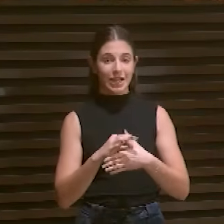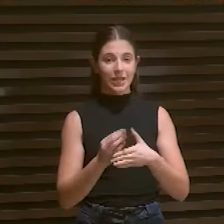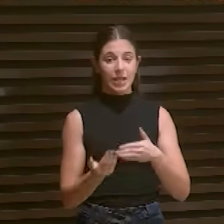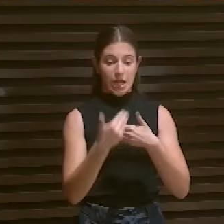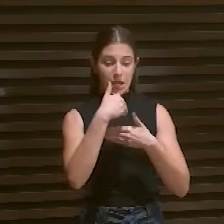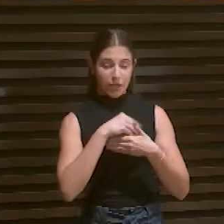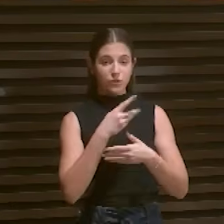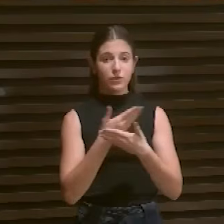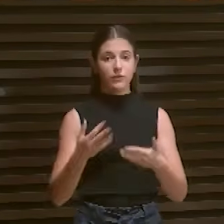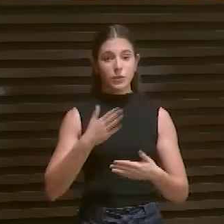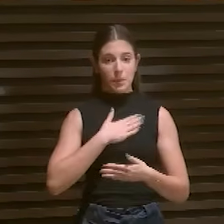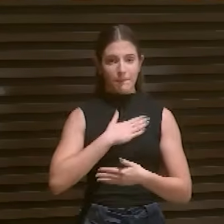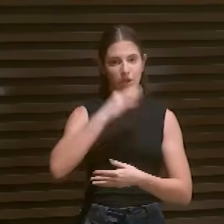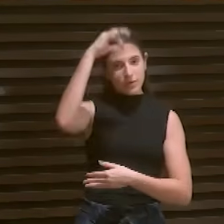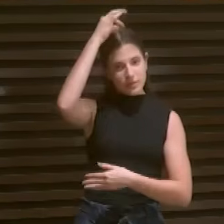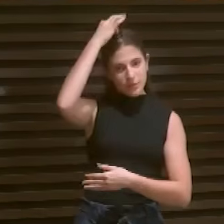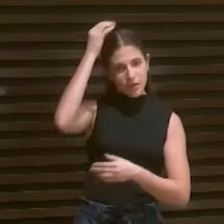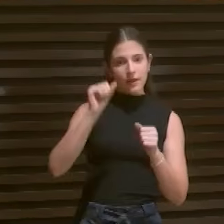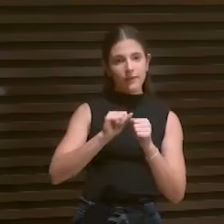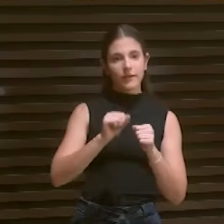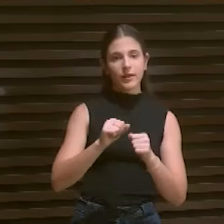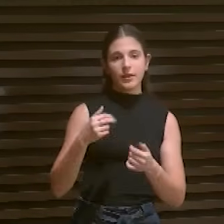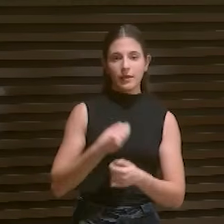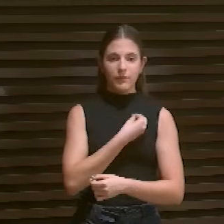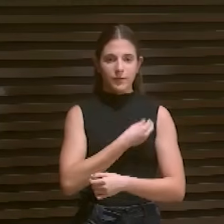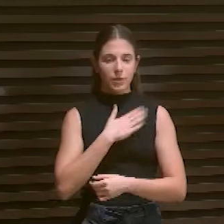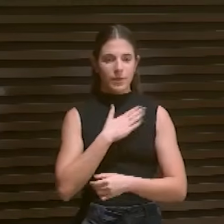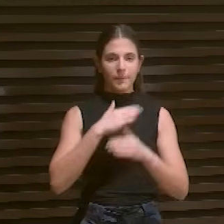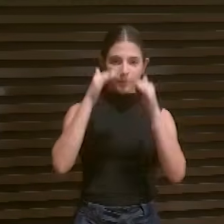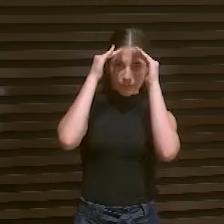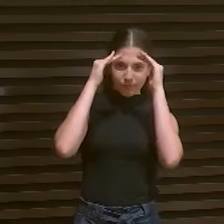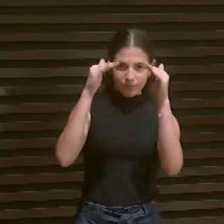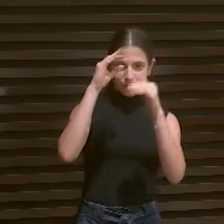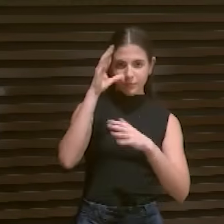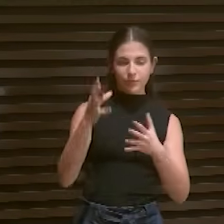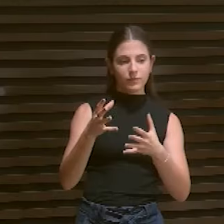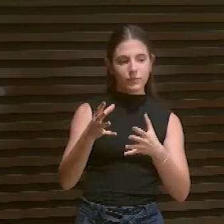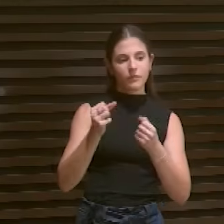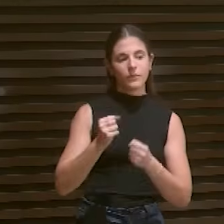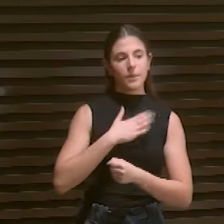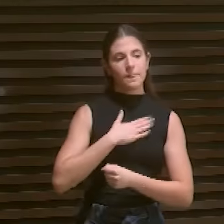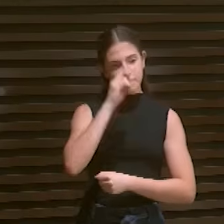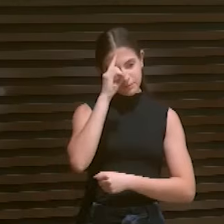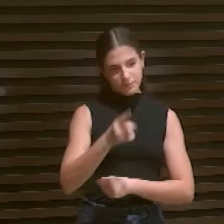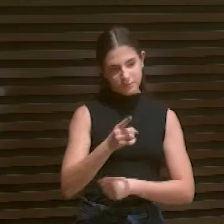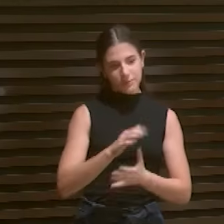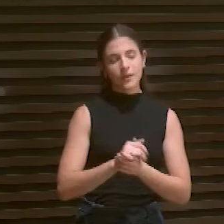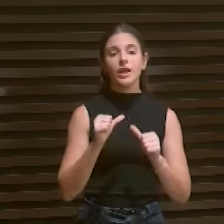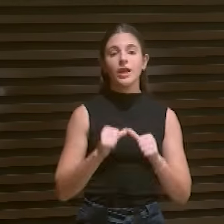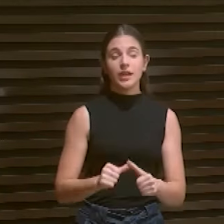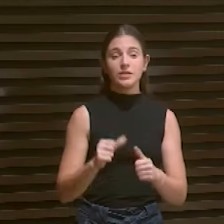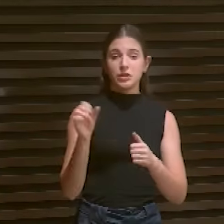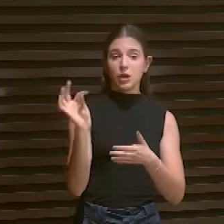meus estatutos, guardeis os meus juízos e os observeis. Essa é uma passagem que nós conhecemos muito, porque